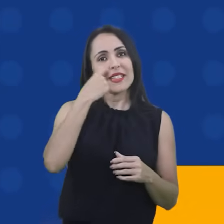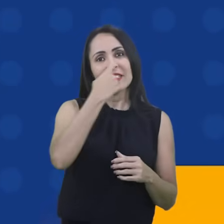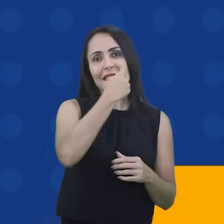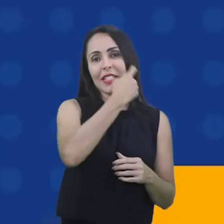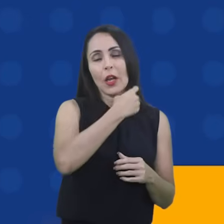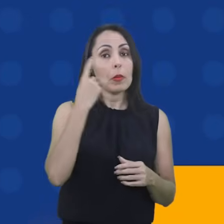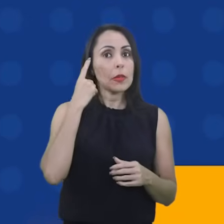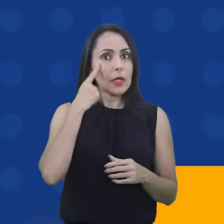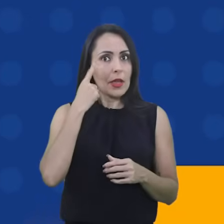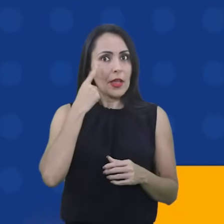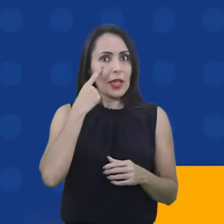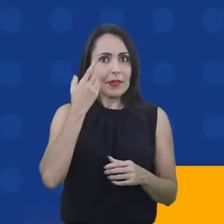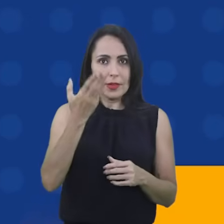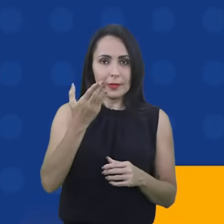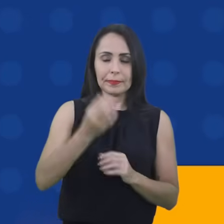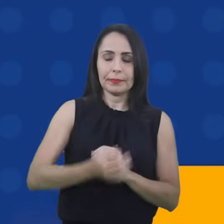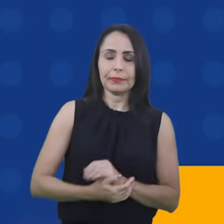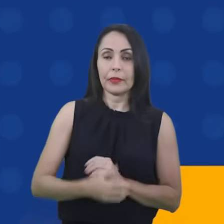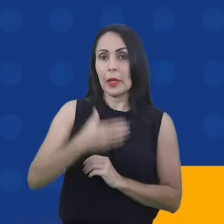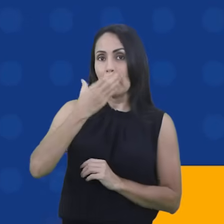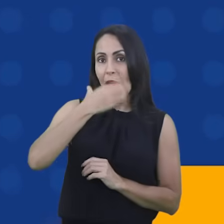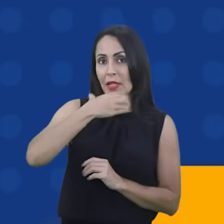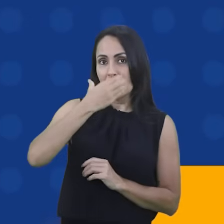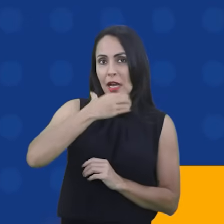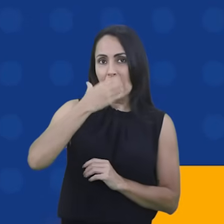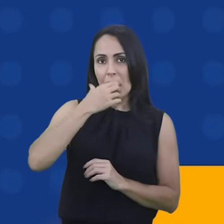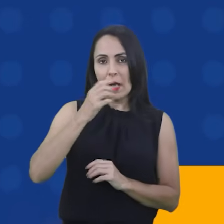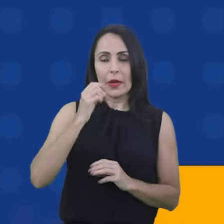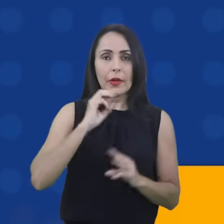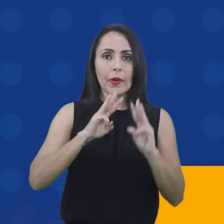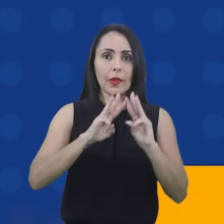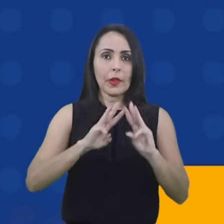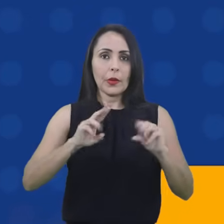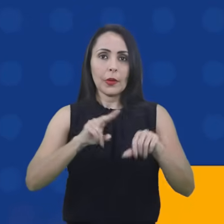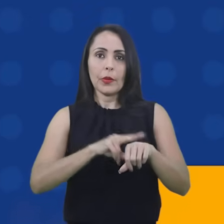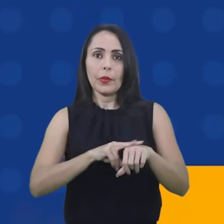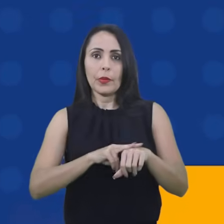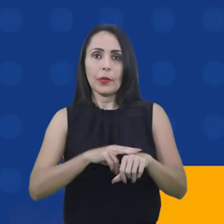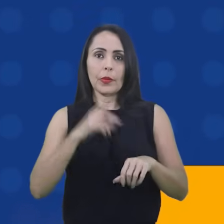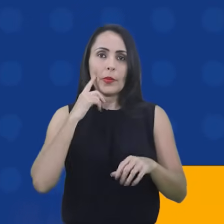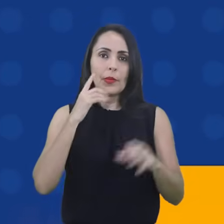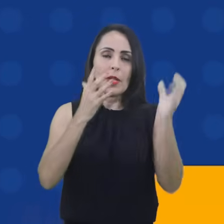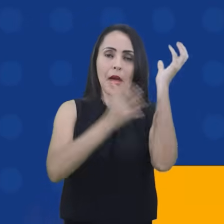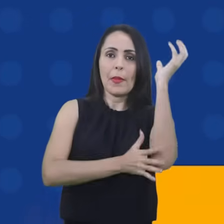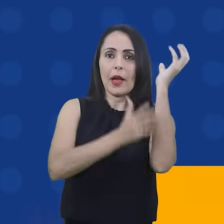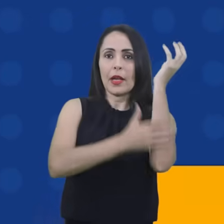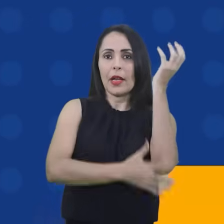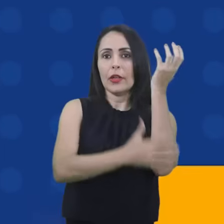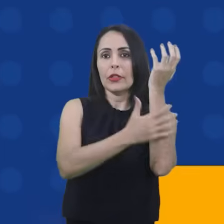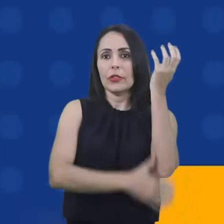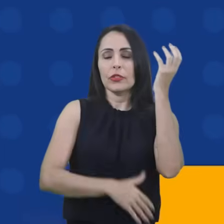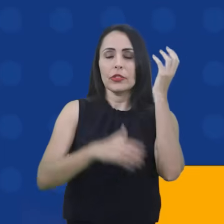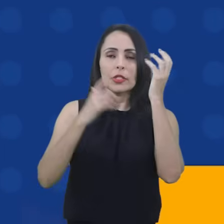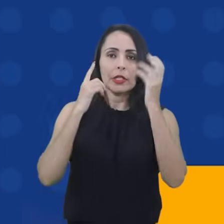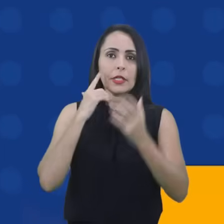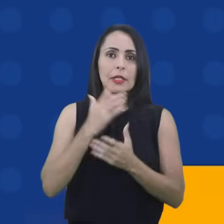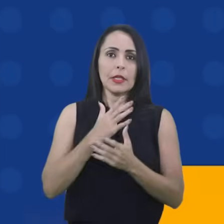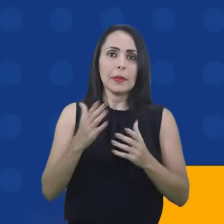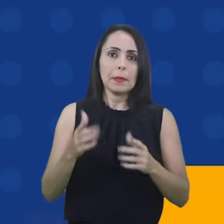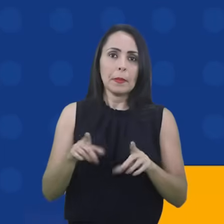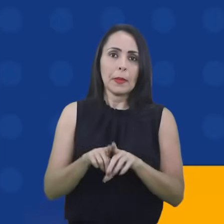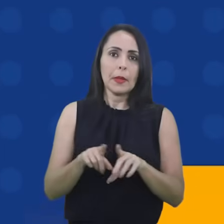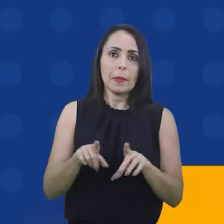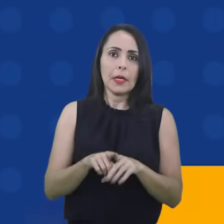aí na imagem que nós temos, né, maçã, kiwi, pera, abacaxi, pepino, cenoura,